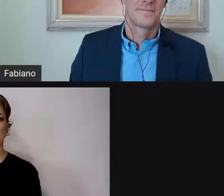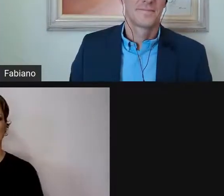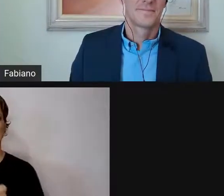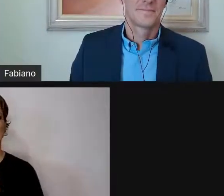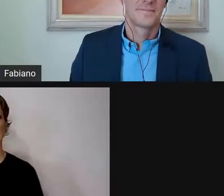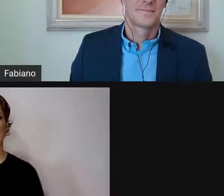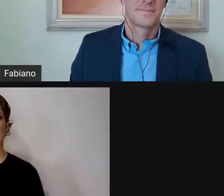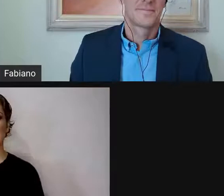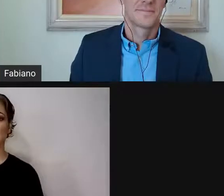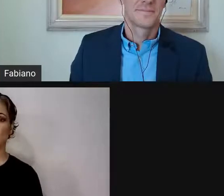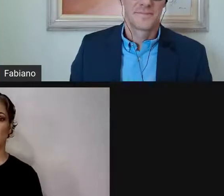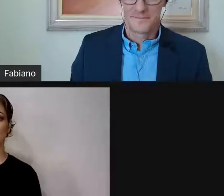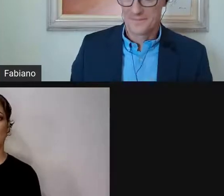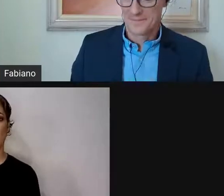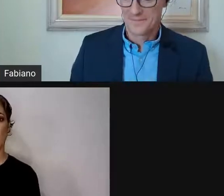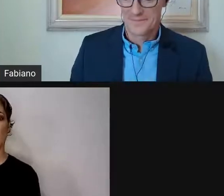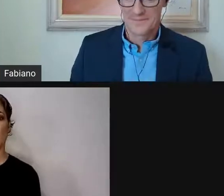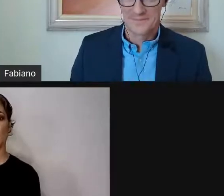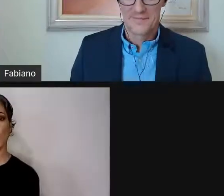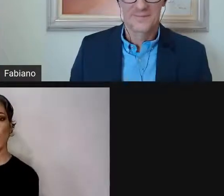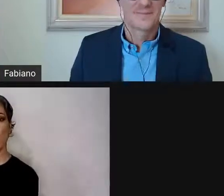4 anos, você geralmente